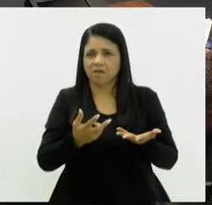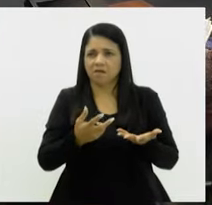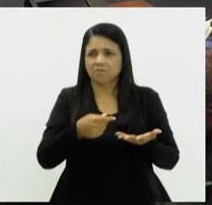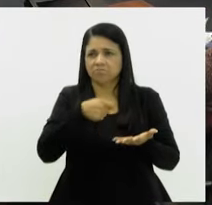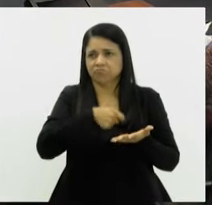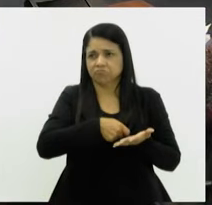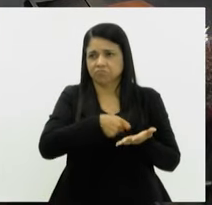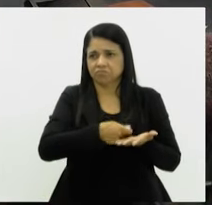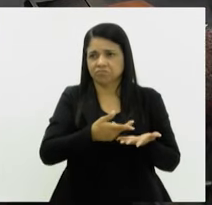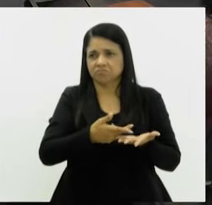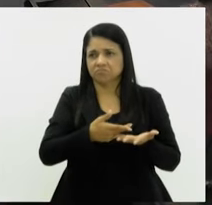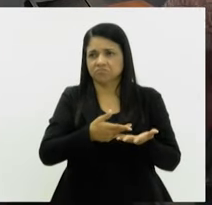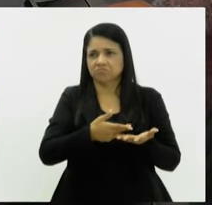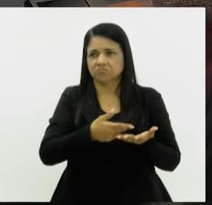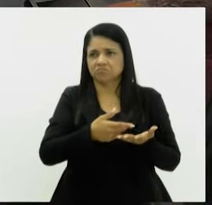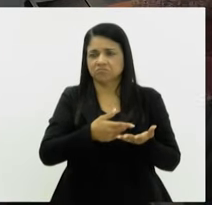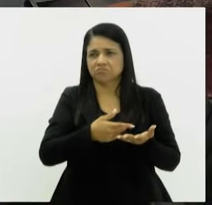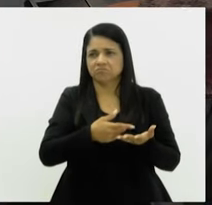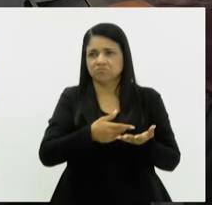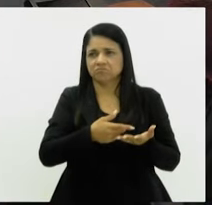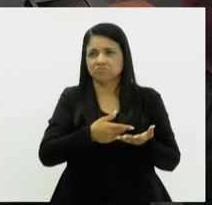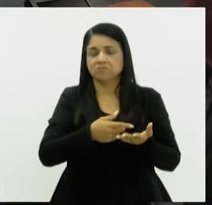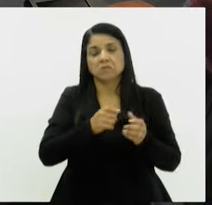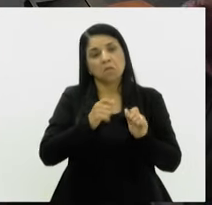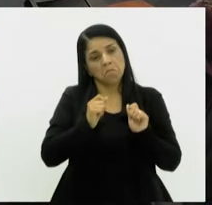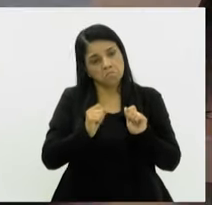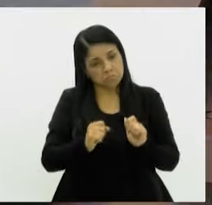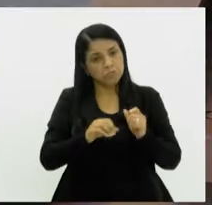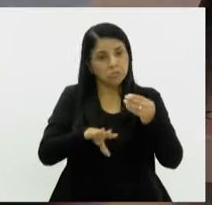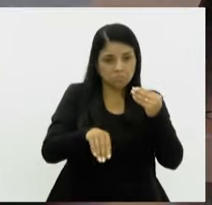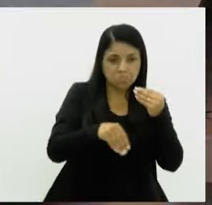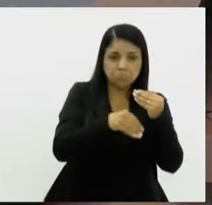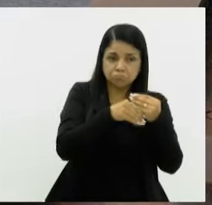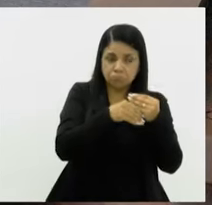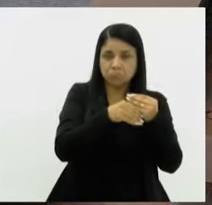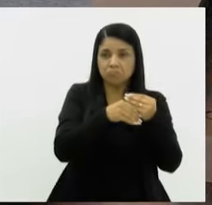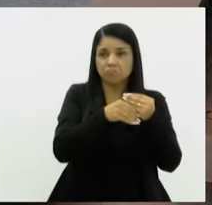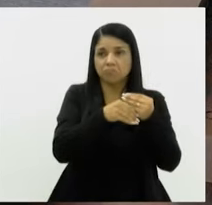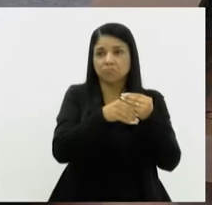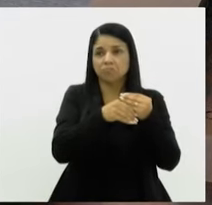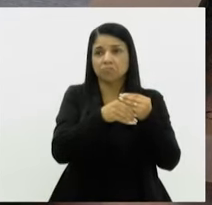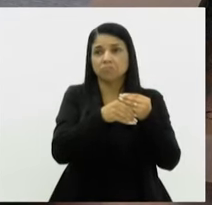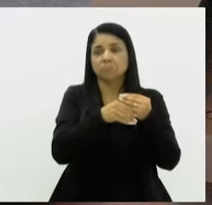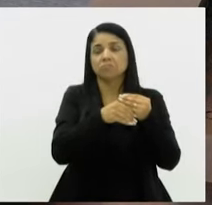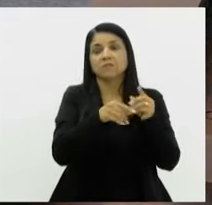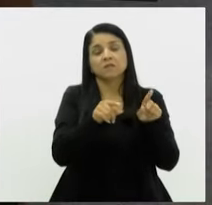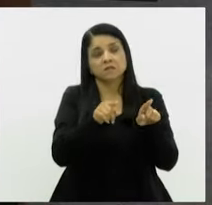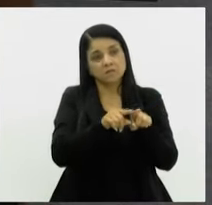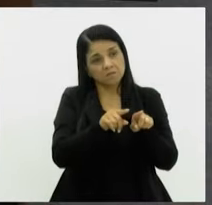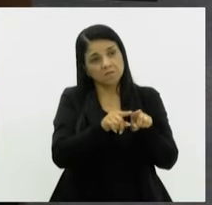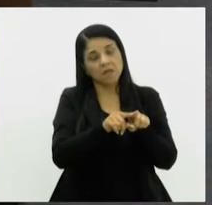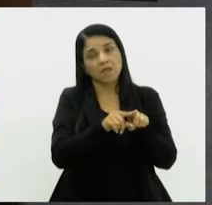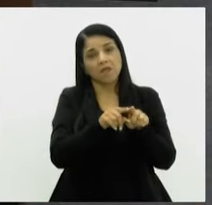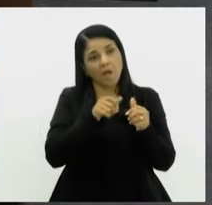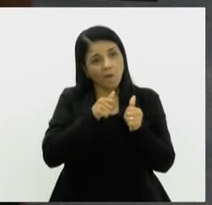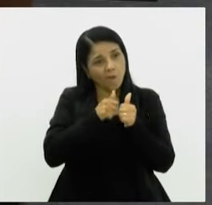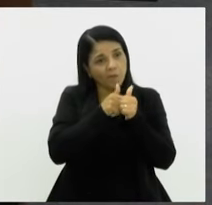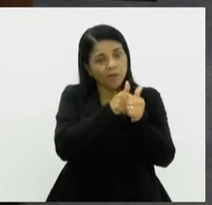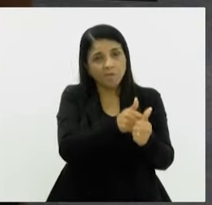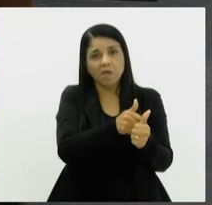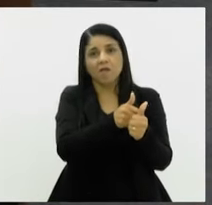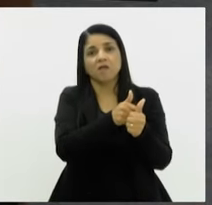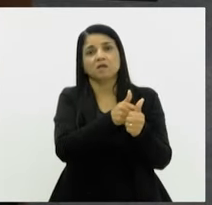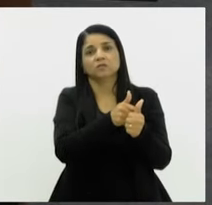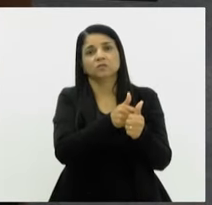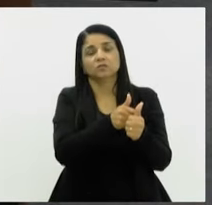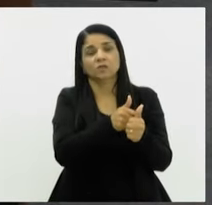Acho que seria correto, não? Não, eventualmente podia ser acrescentado, dizendo que ainda nesses casos teria que haver um acompanhamento, porque tem muitas